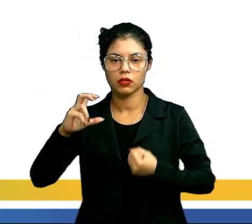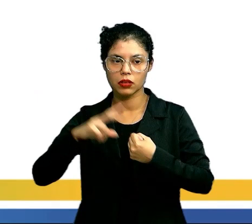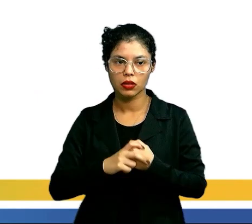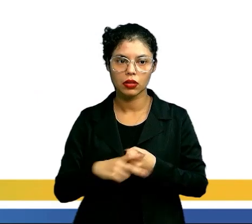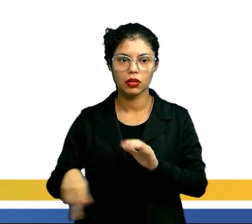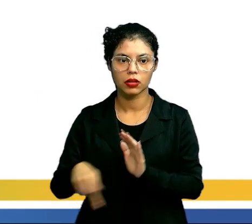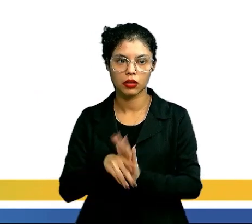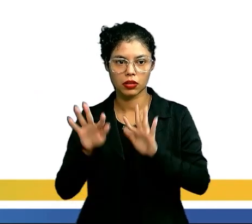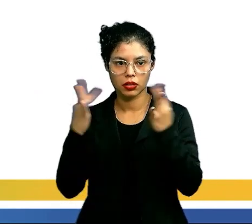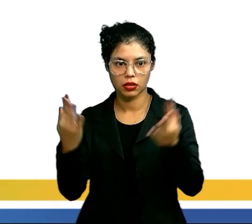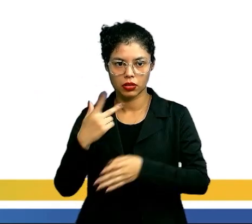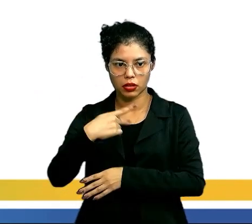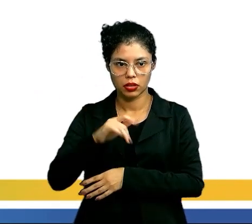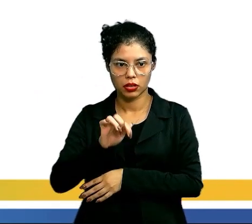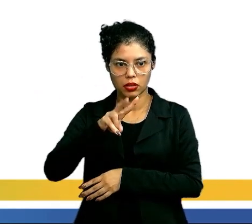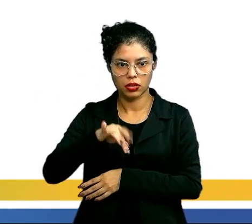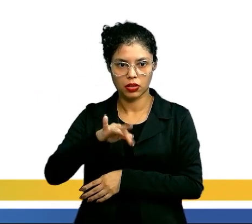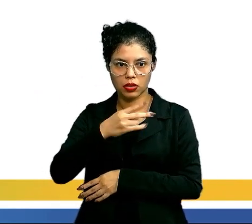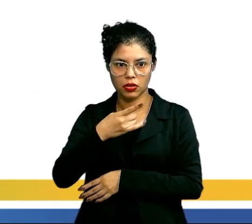que pertence à família